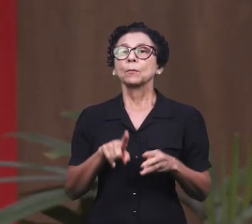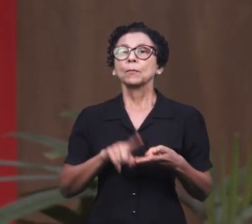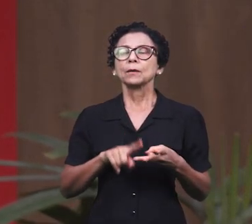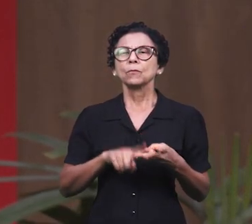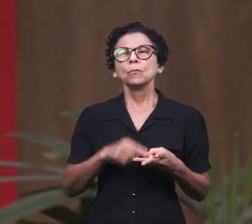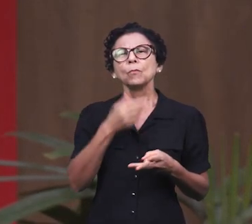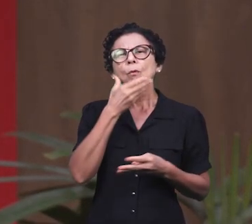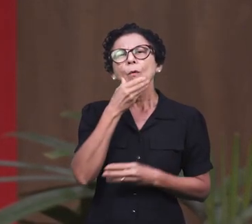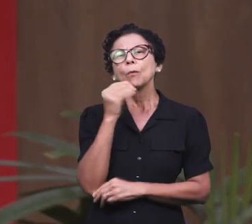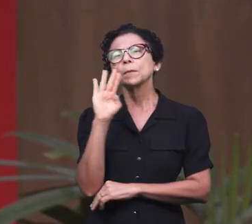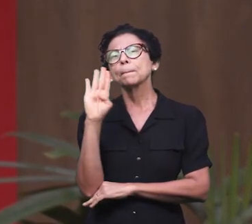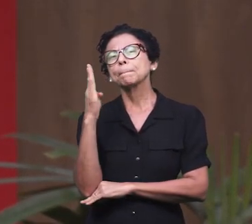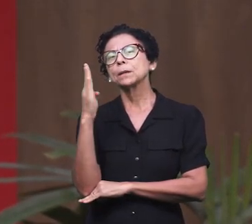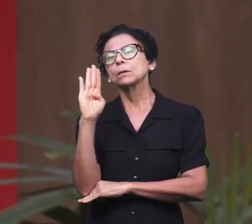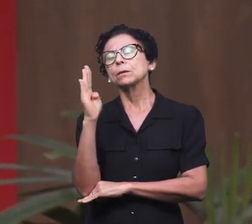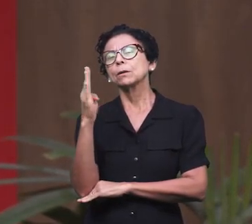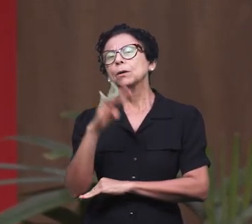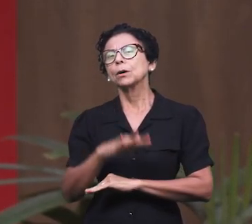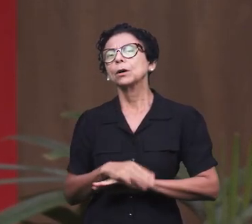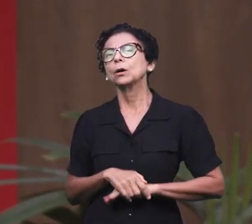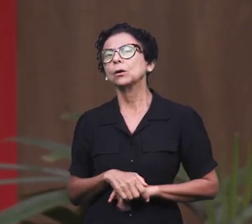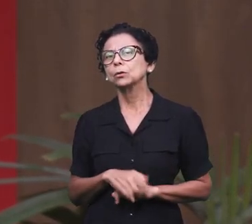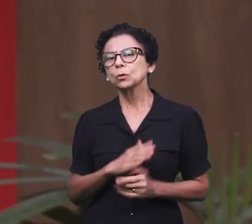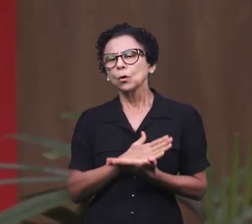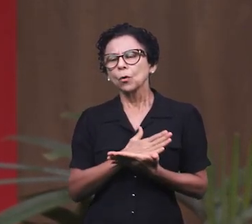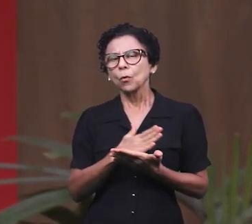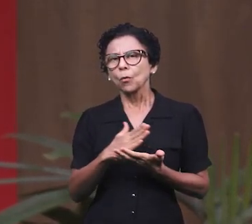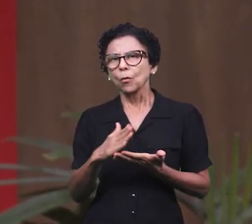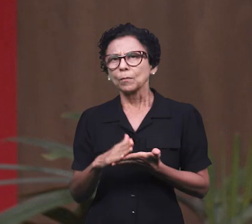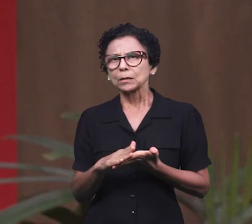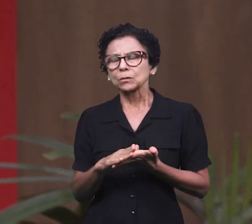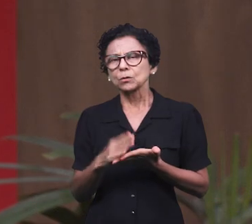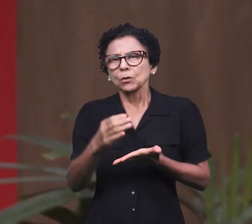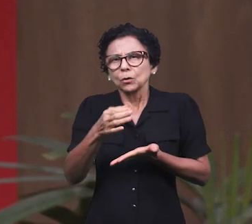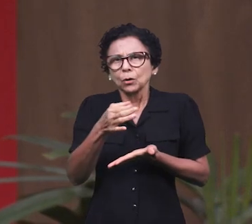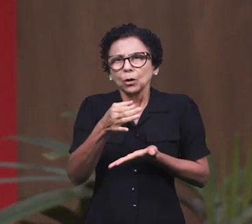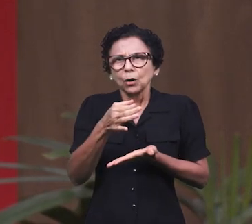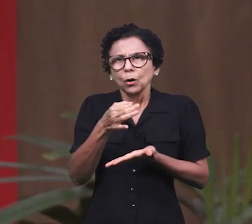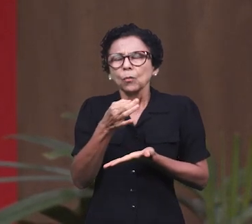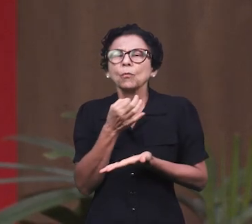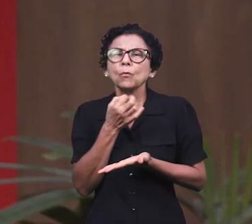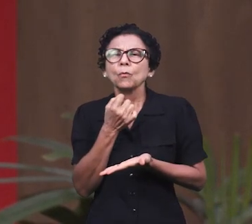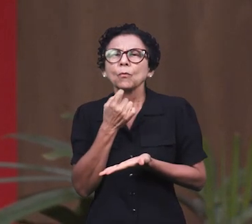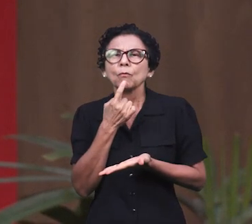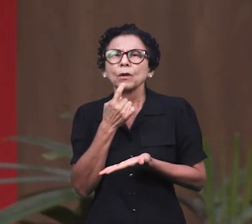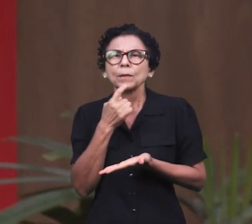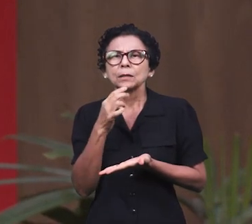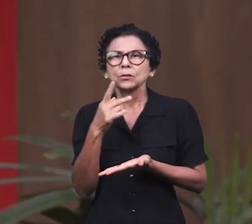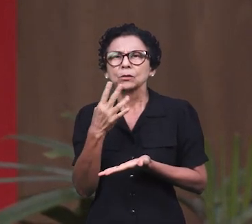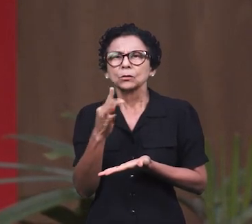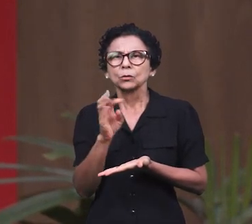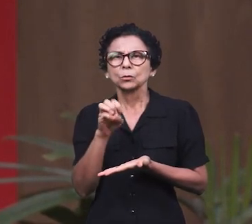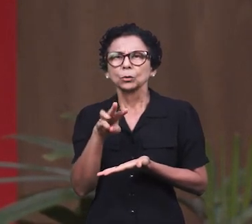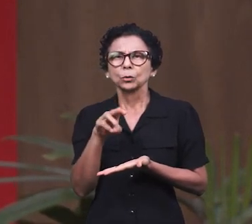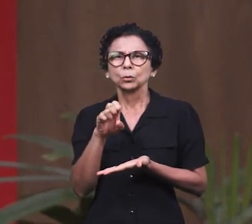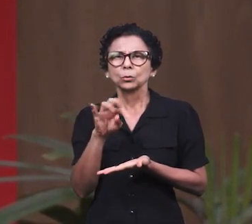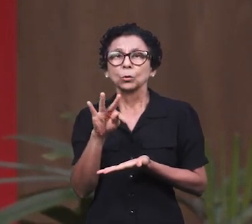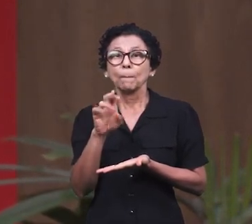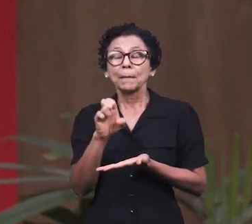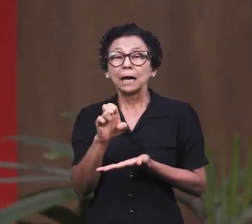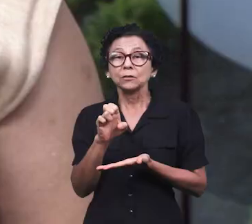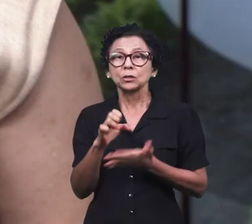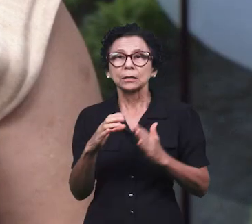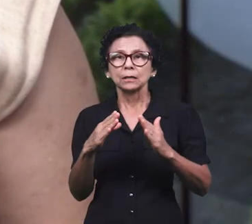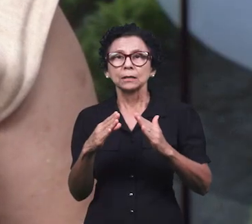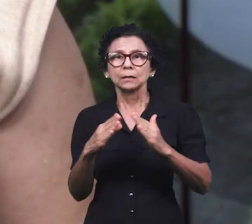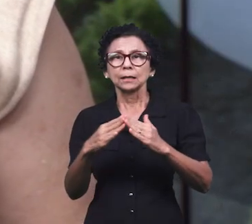um biólogo que decidiu iniciar a plantação de tomate grape no terraço da sua casa e tem dado